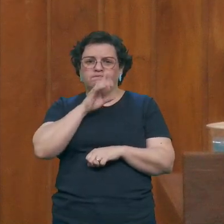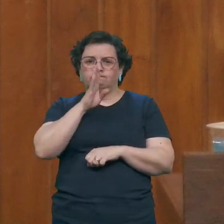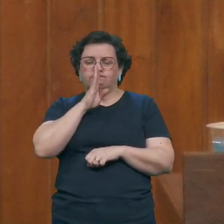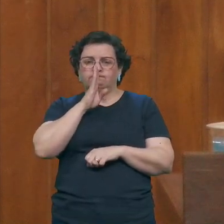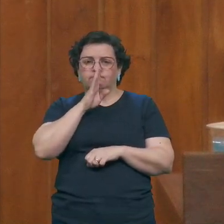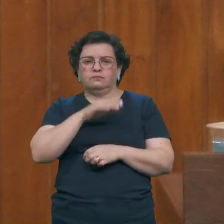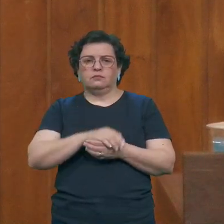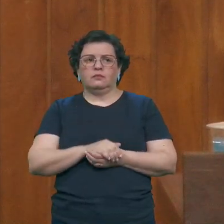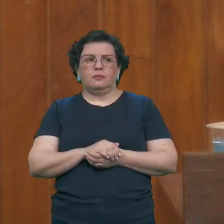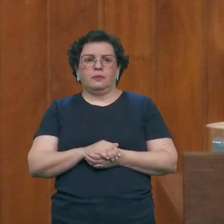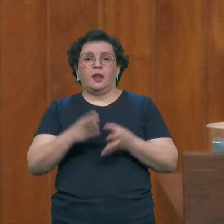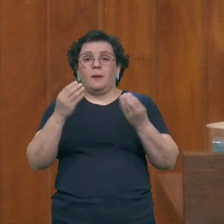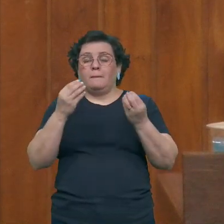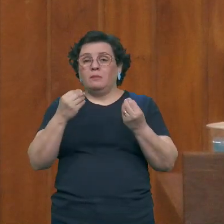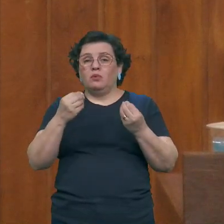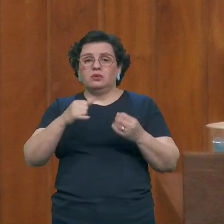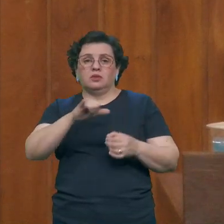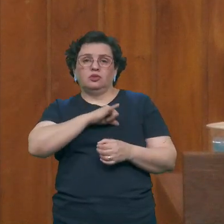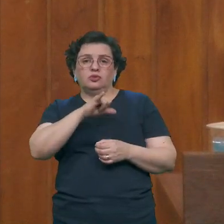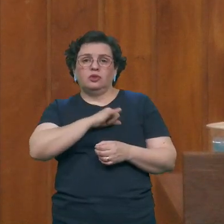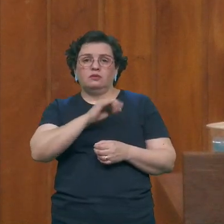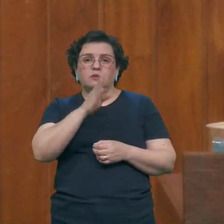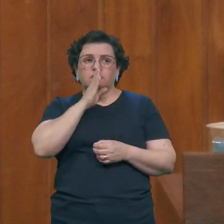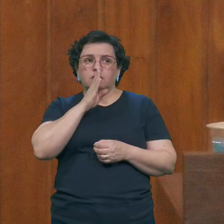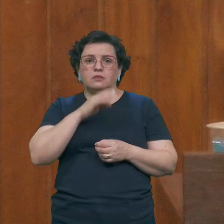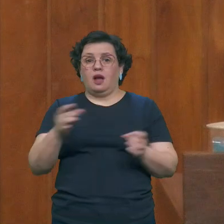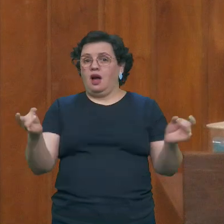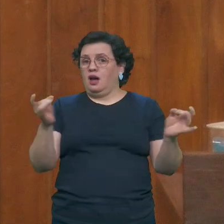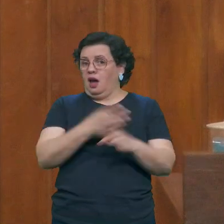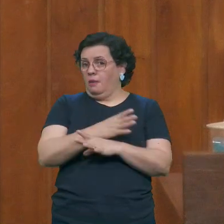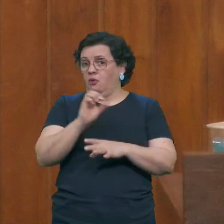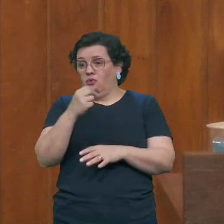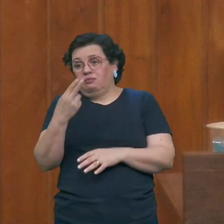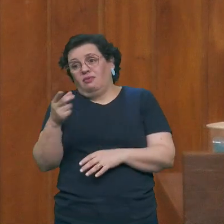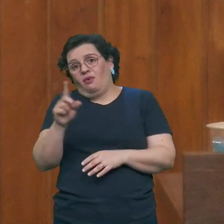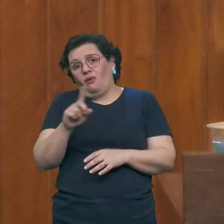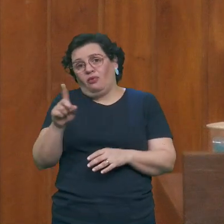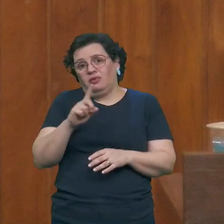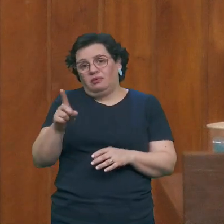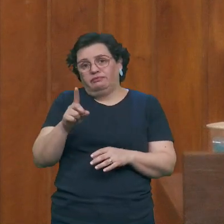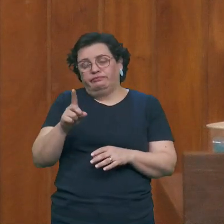calado. Acabou ou não acabou? Para algumas,